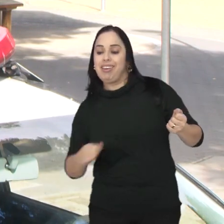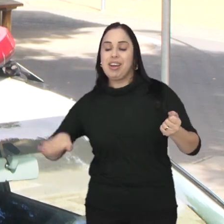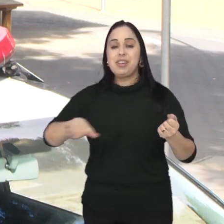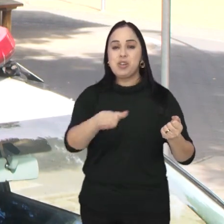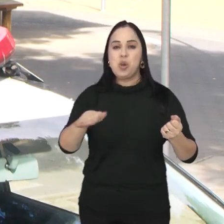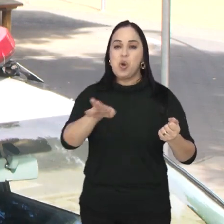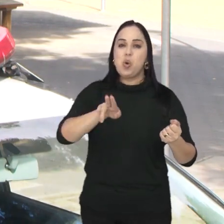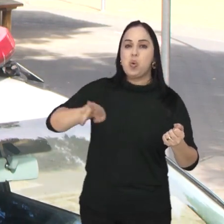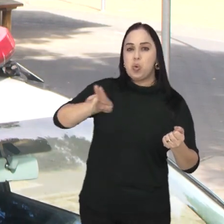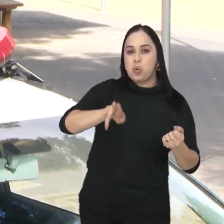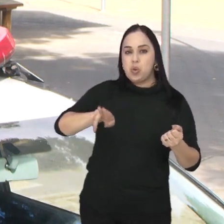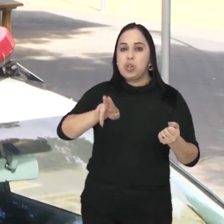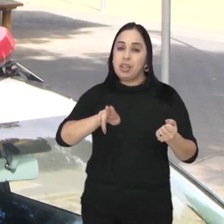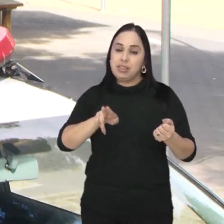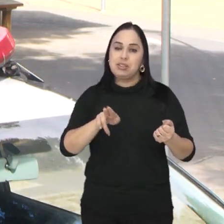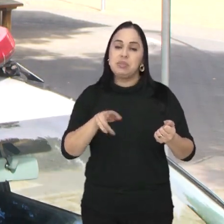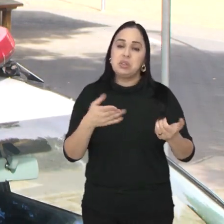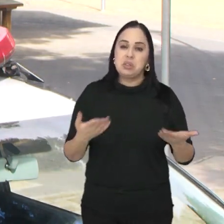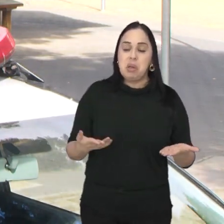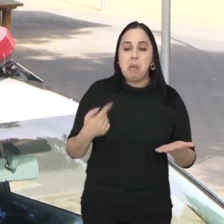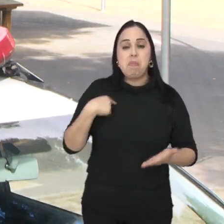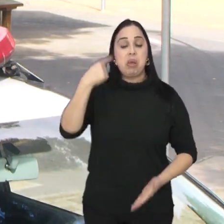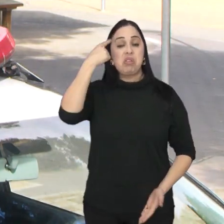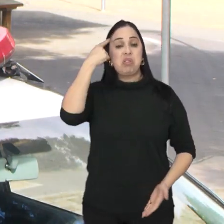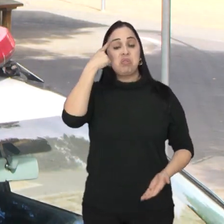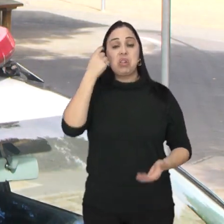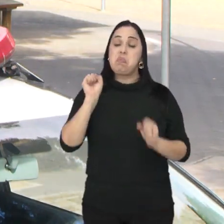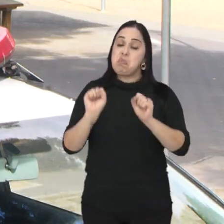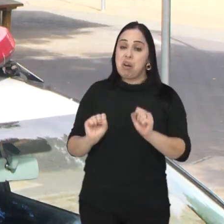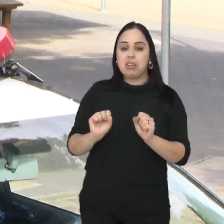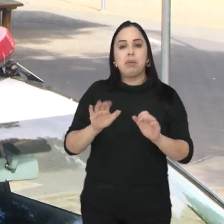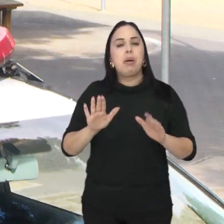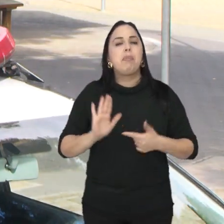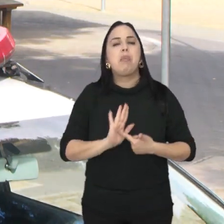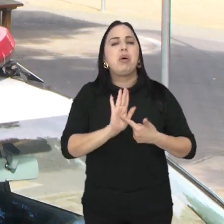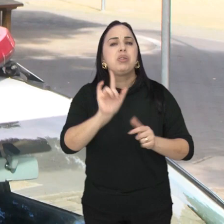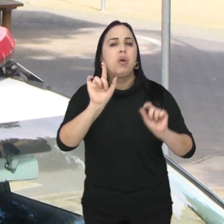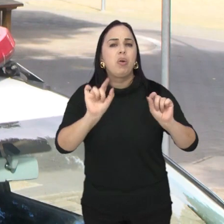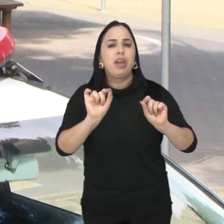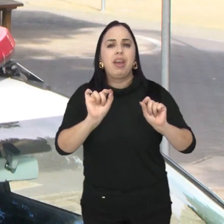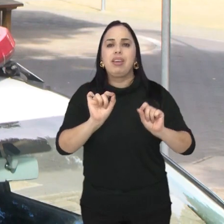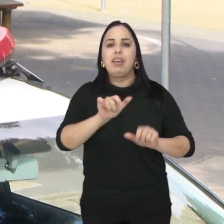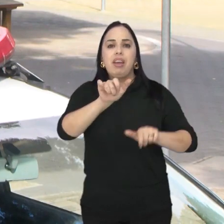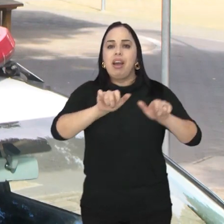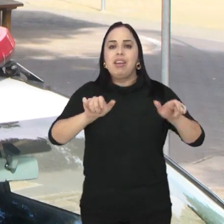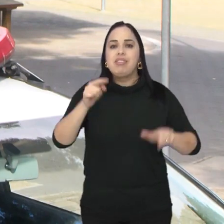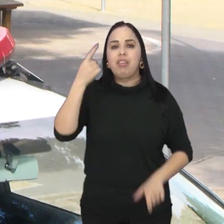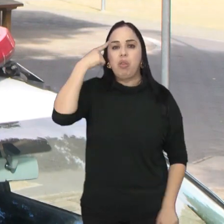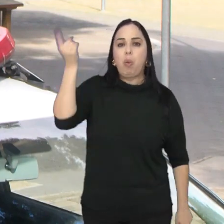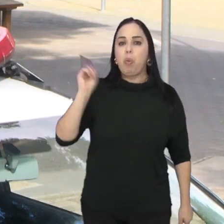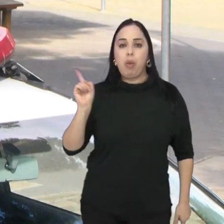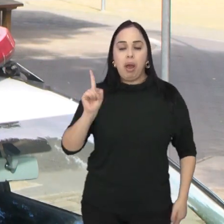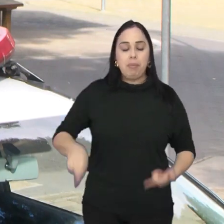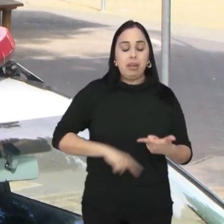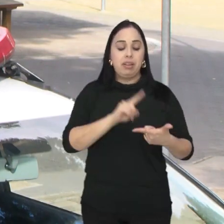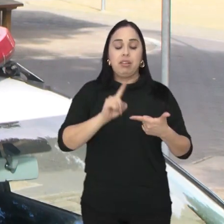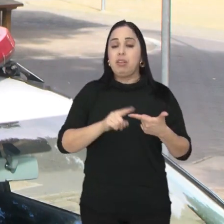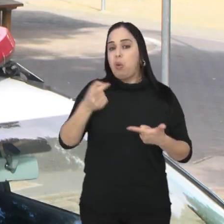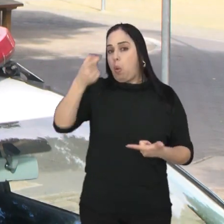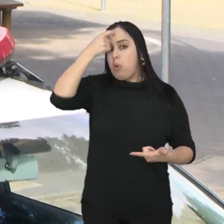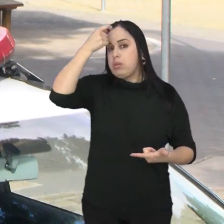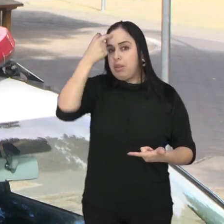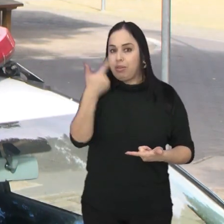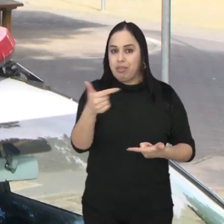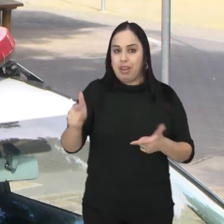infelizmente, acabam se utilizando do corredor como se fosse via pública. Então, aí mostra um pouco assim, a falta de comprometimento de algum cidadão